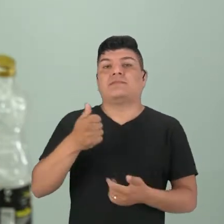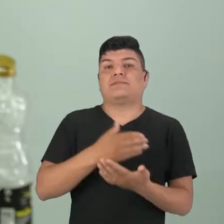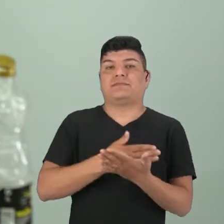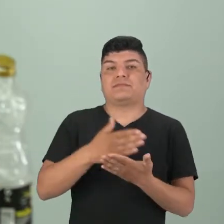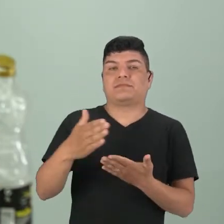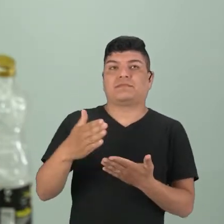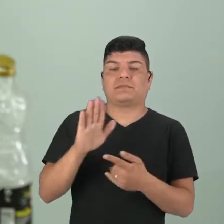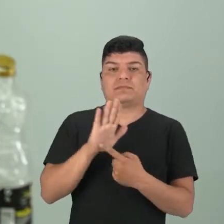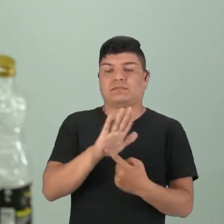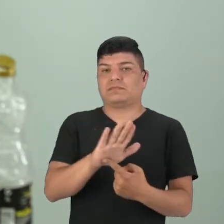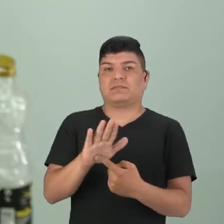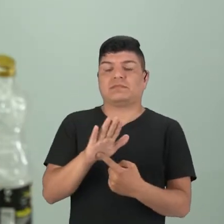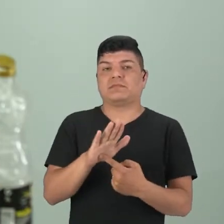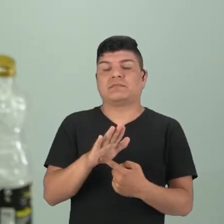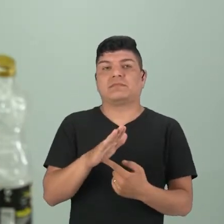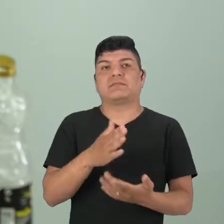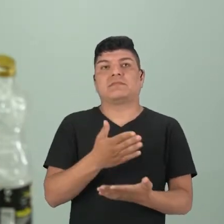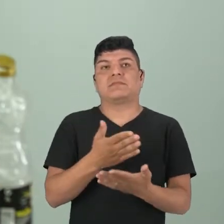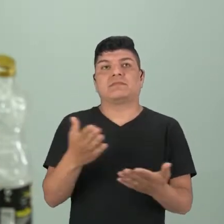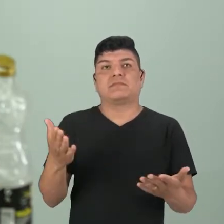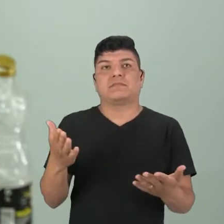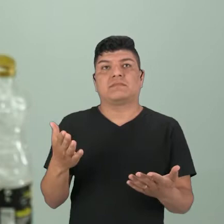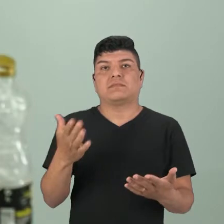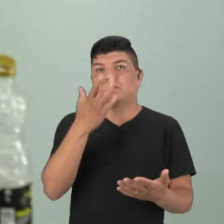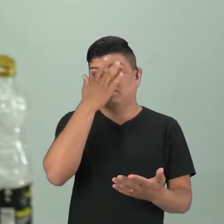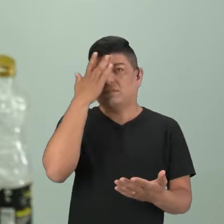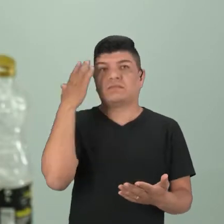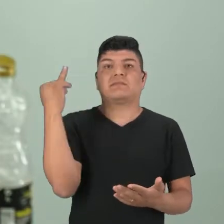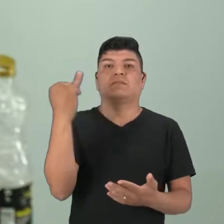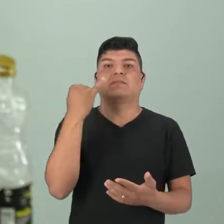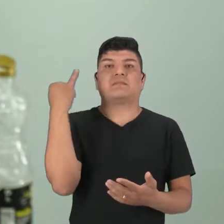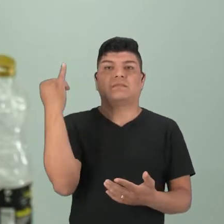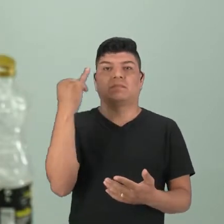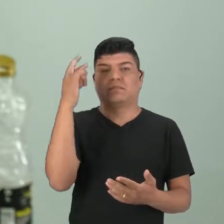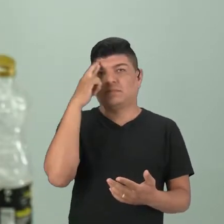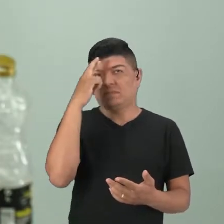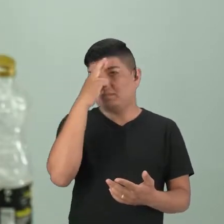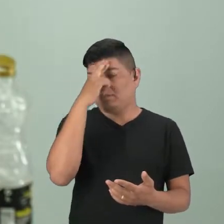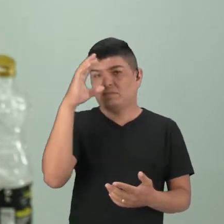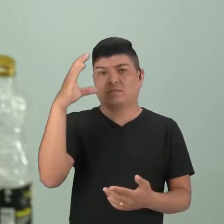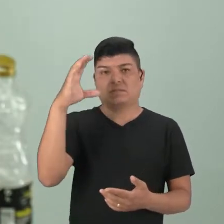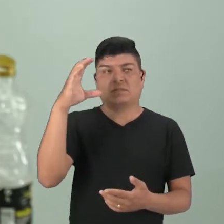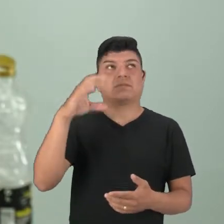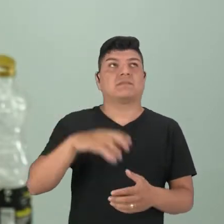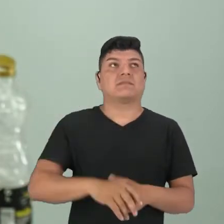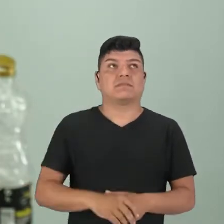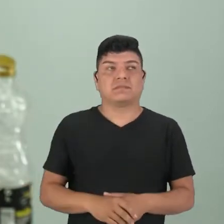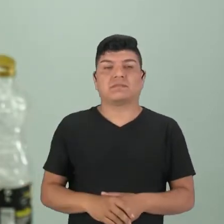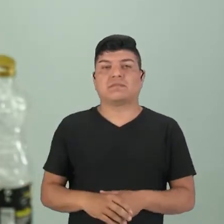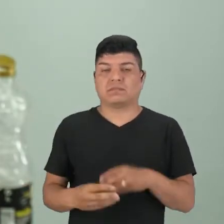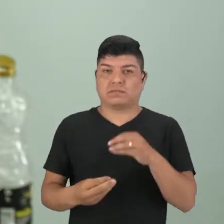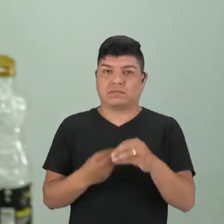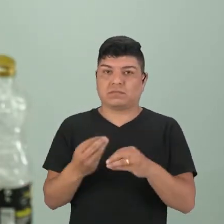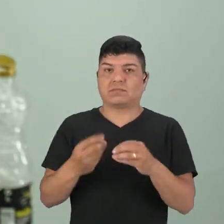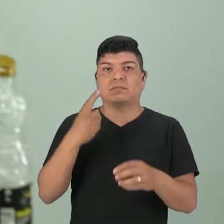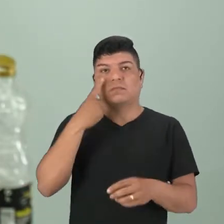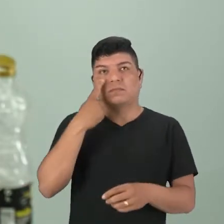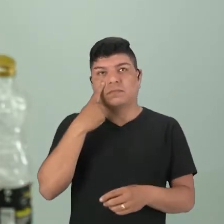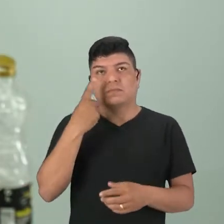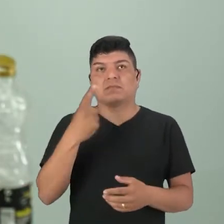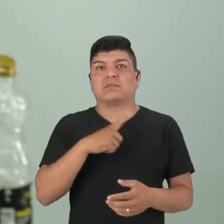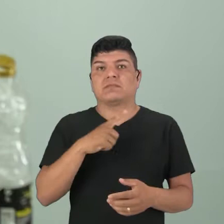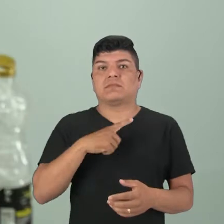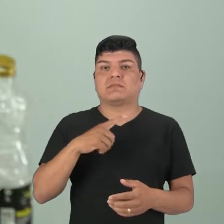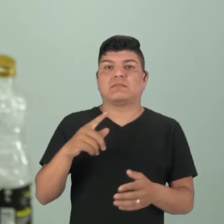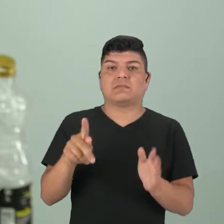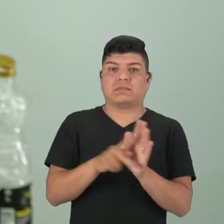começar apresentando para vocês uma pessoa muito importante na história da ciência, nessas composições que a gente vê que teve um